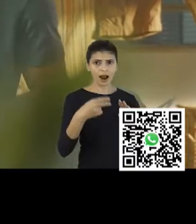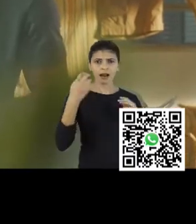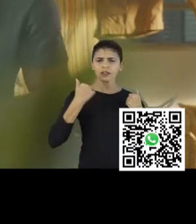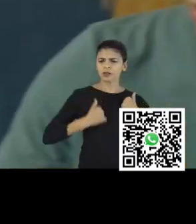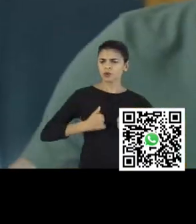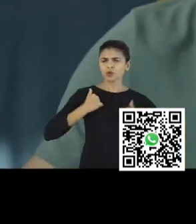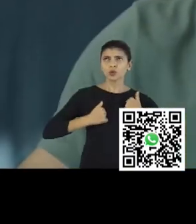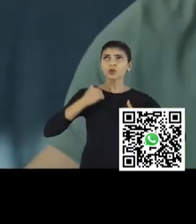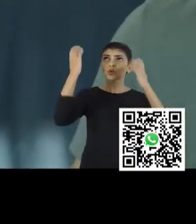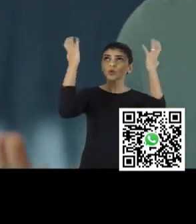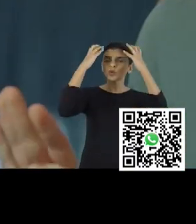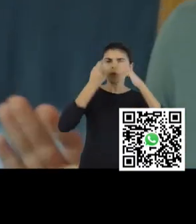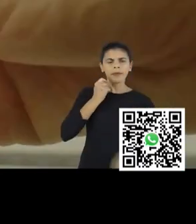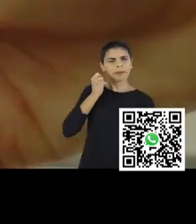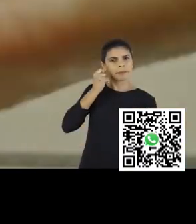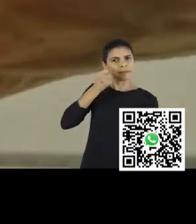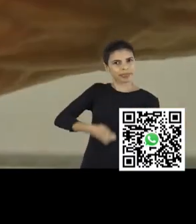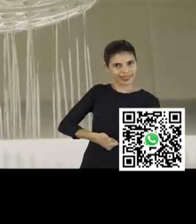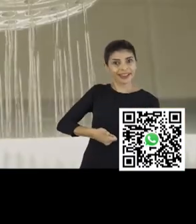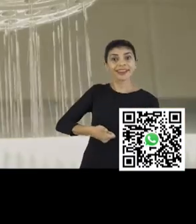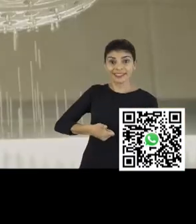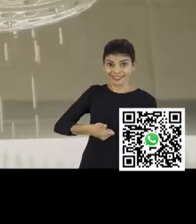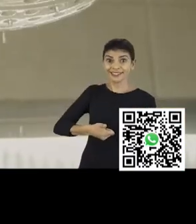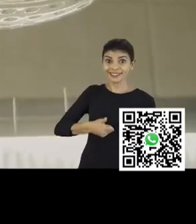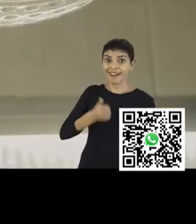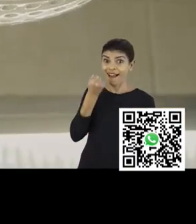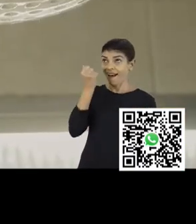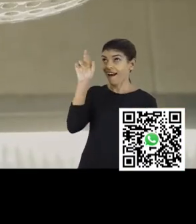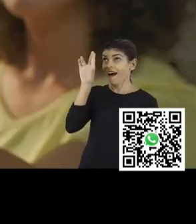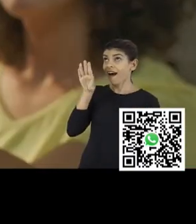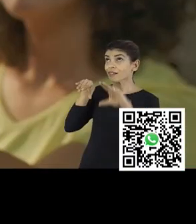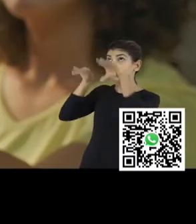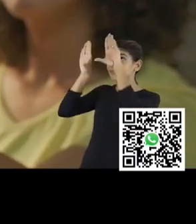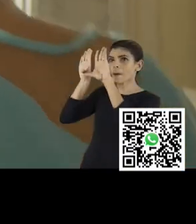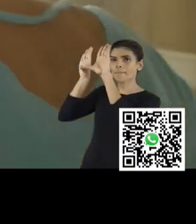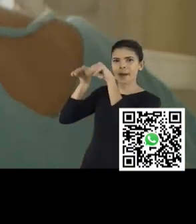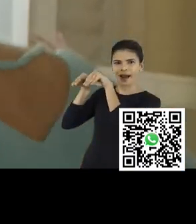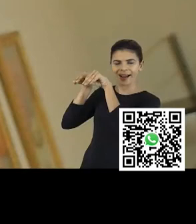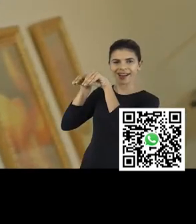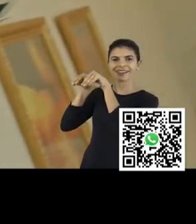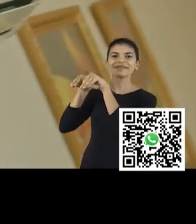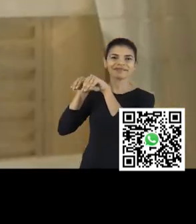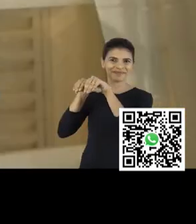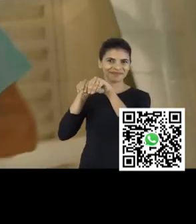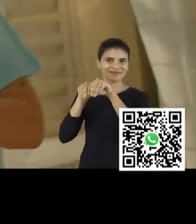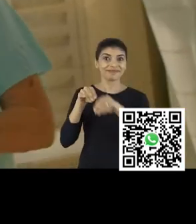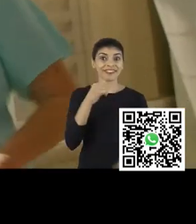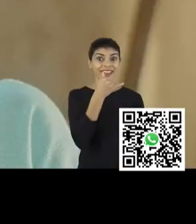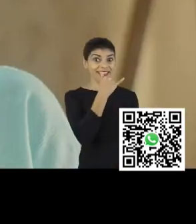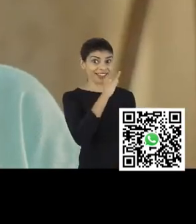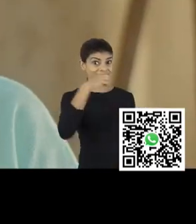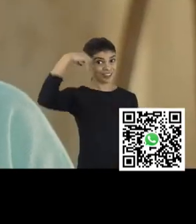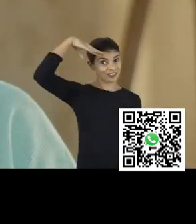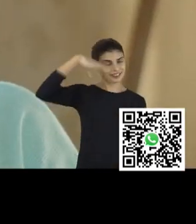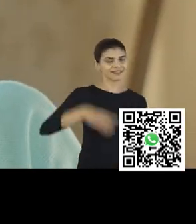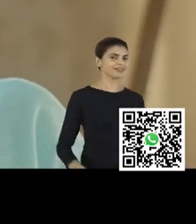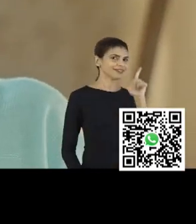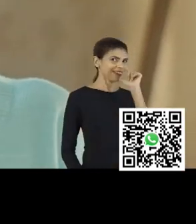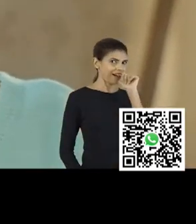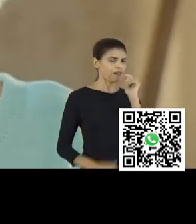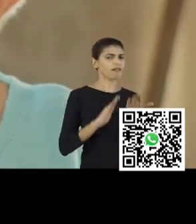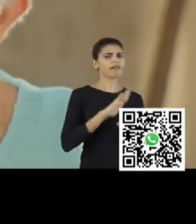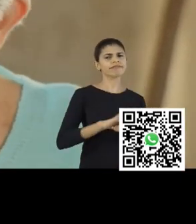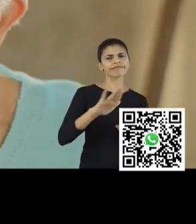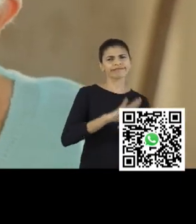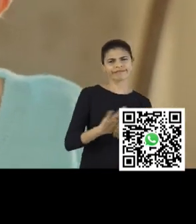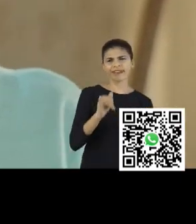em uso, tire da tomada. Tome banhos mais curtos. Desligue o ar-condicionado. Energia e água.